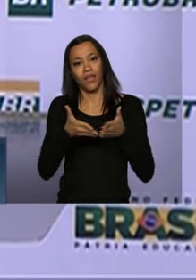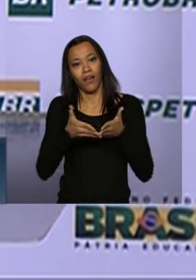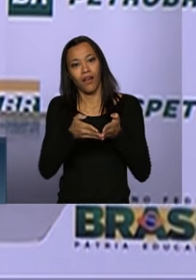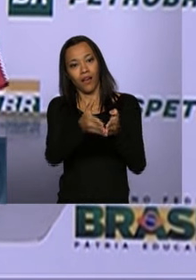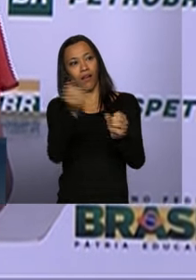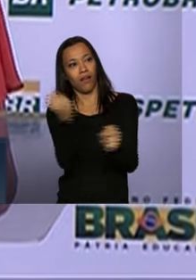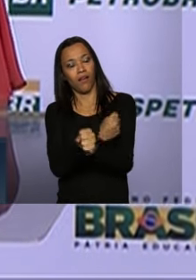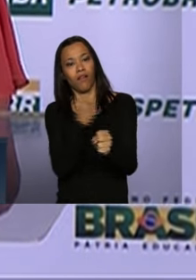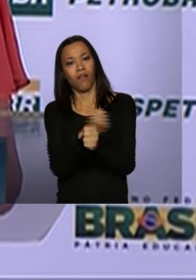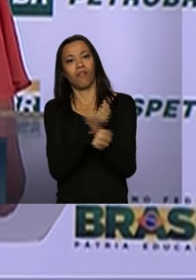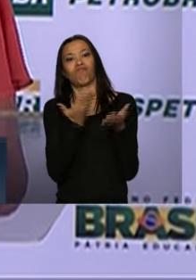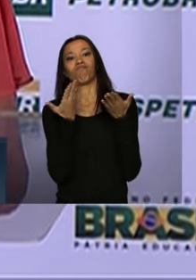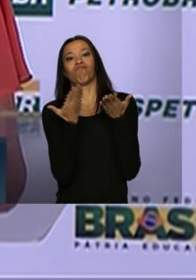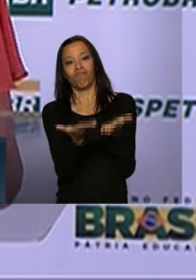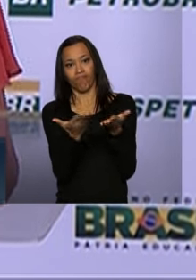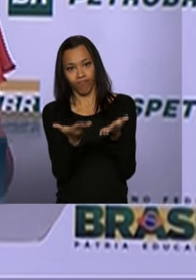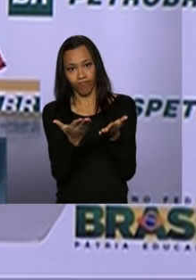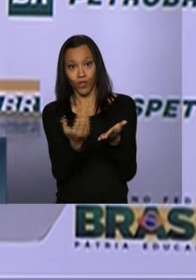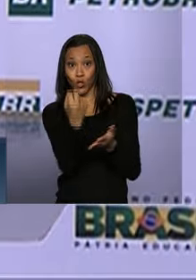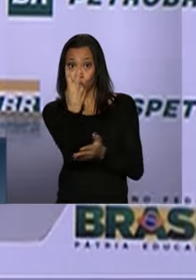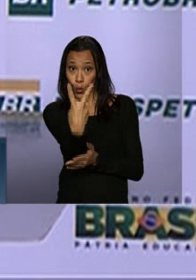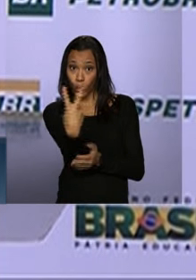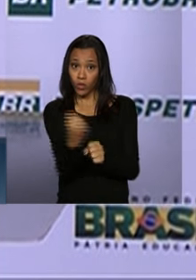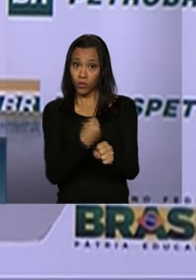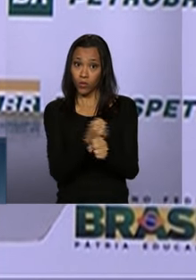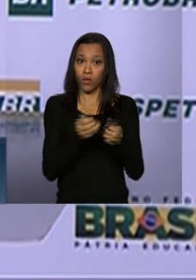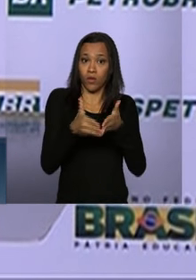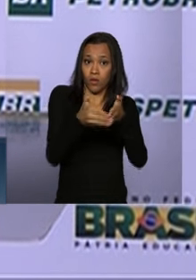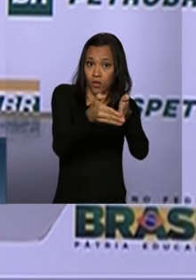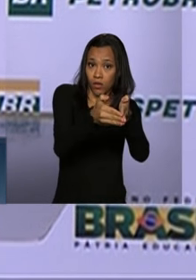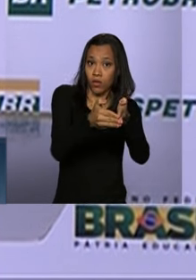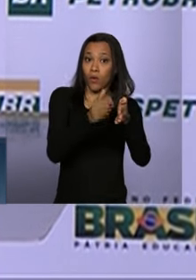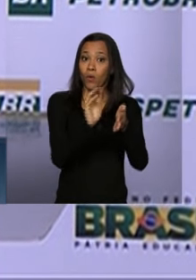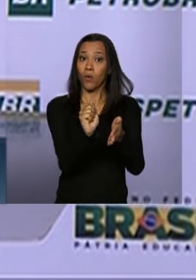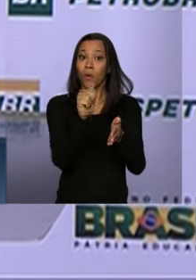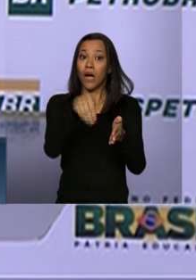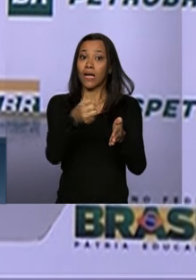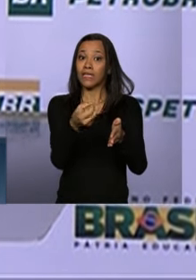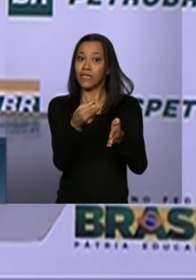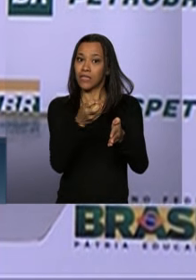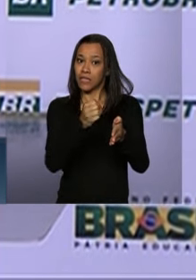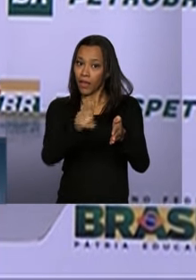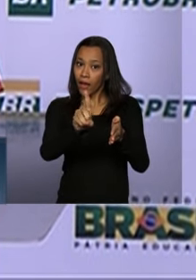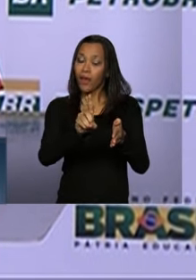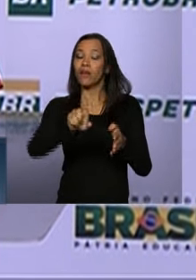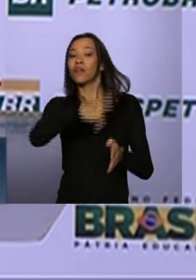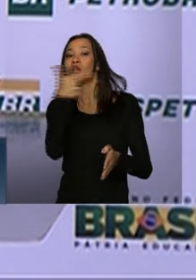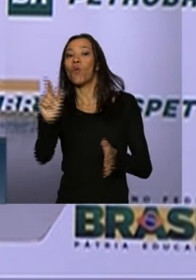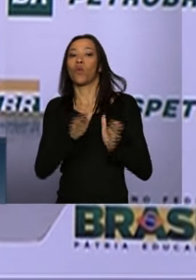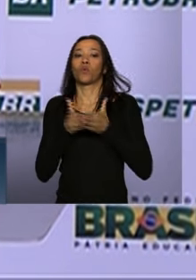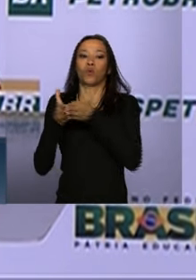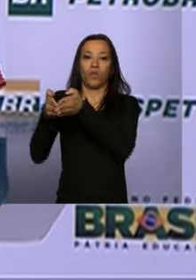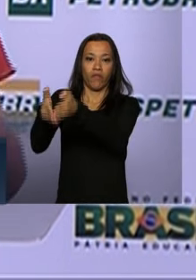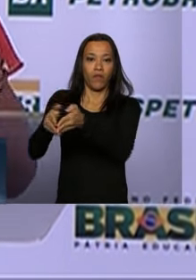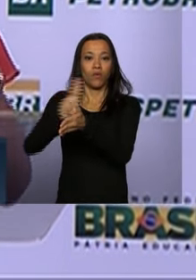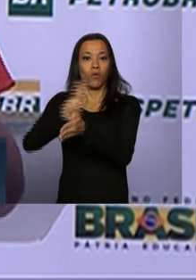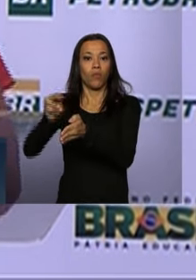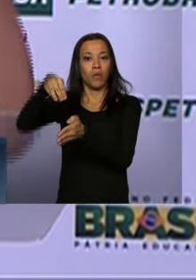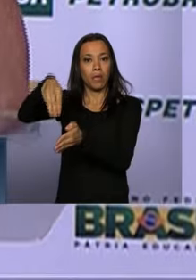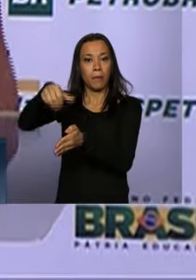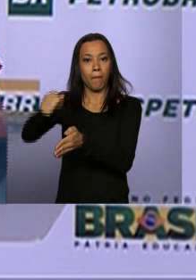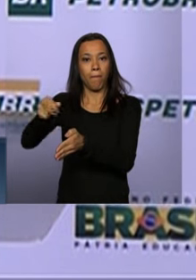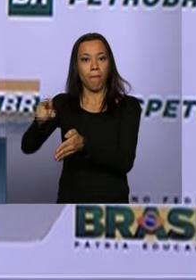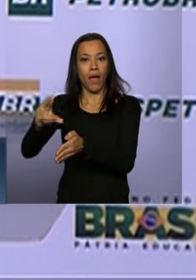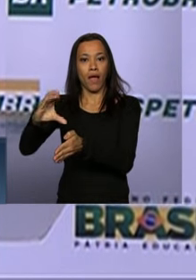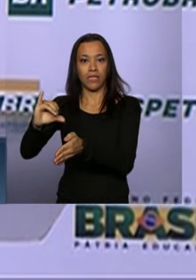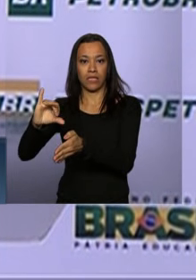conquistada com os dois navios, o André Rebouças e também o Marcílio Dias, que será,